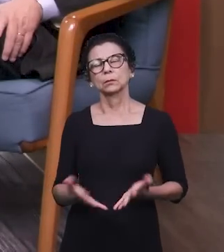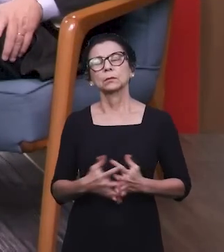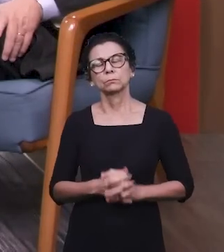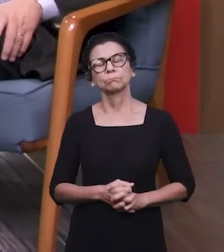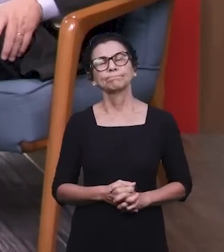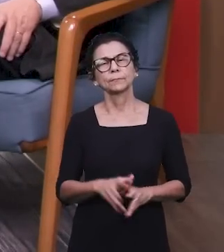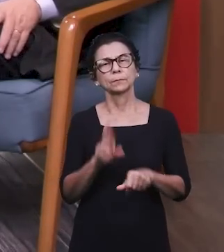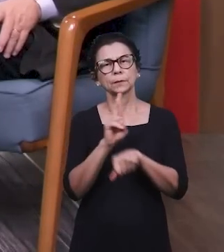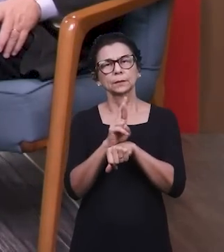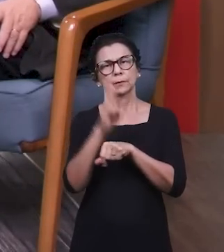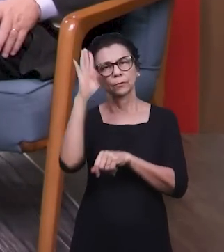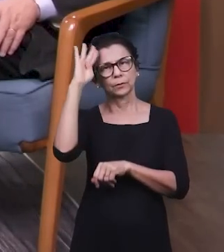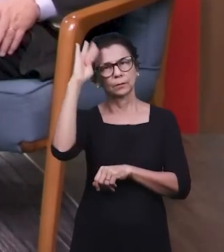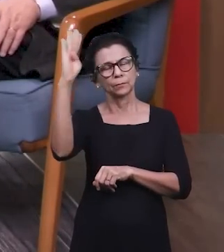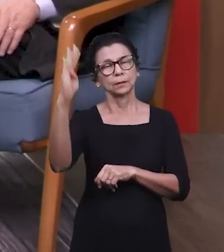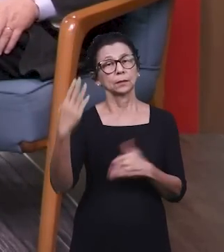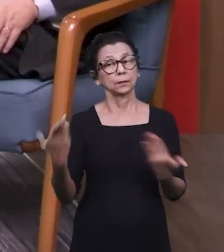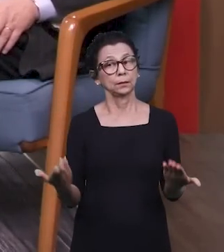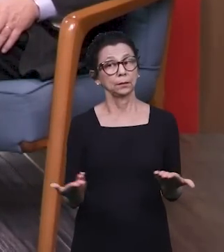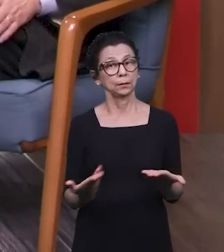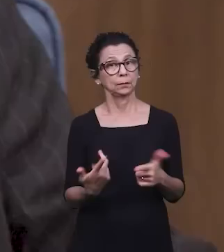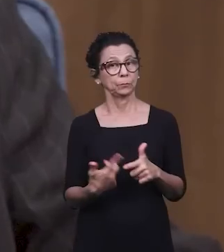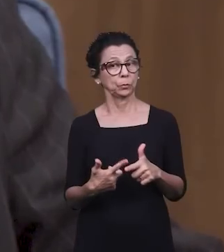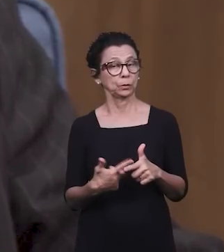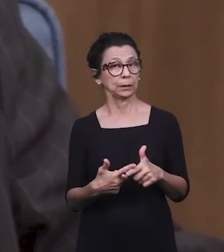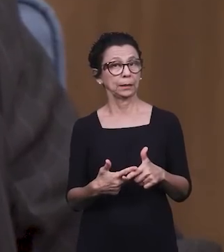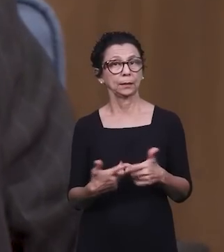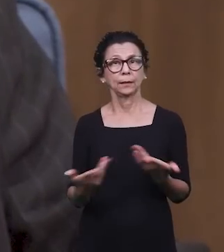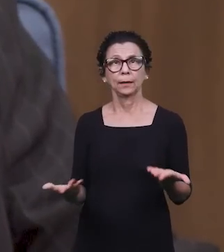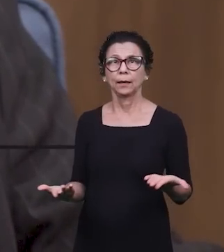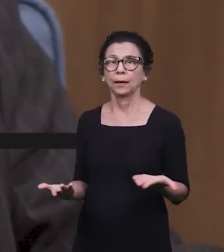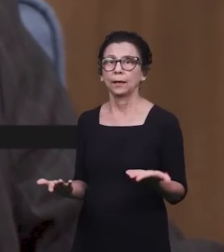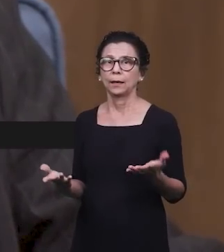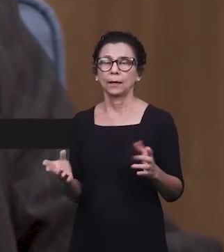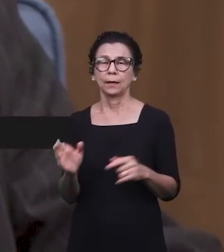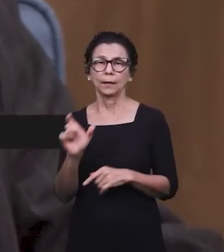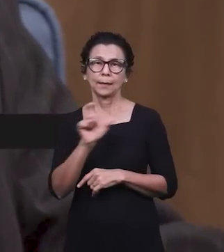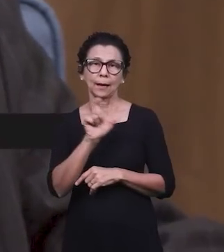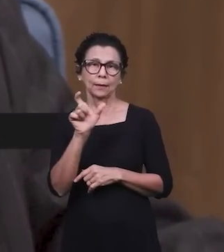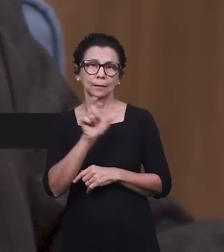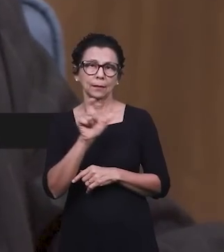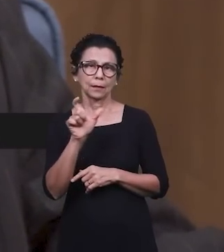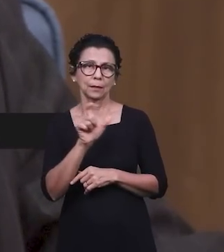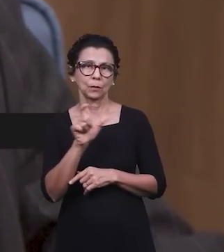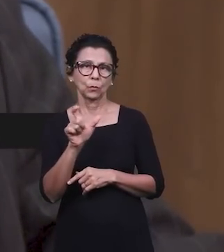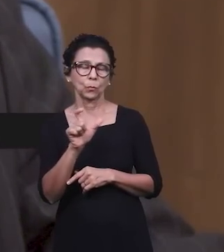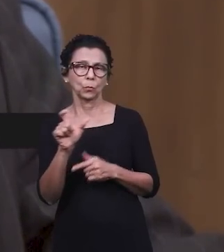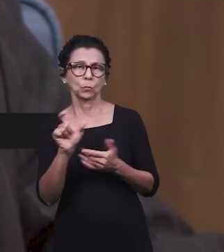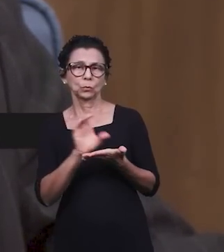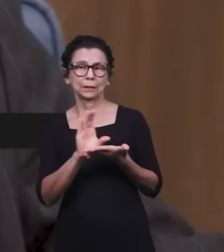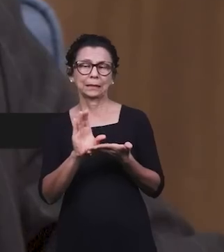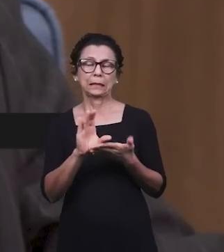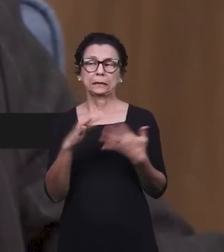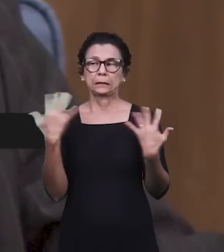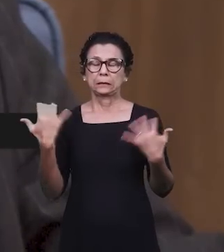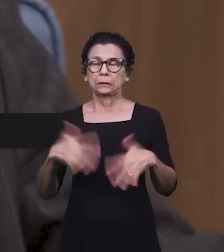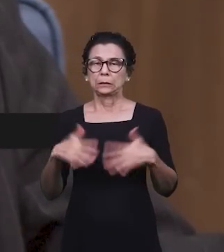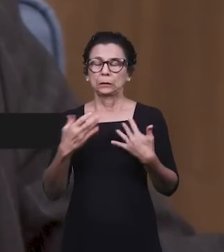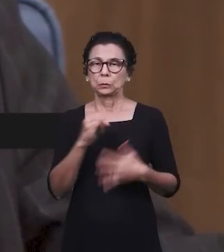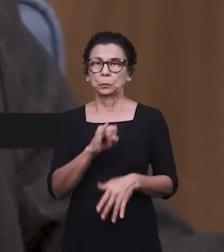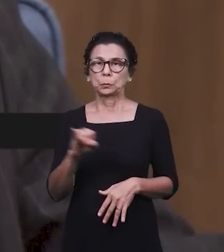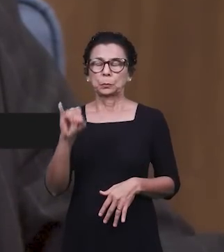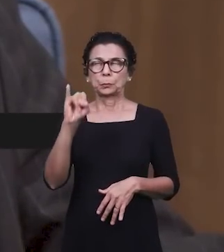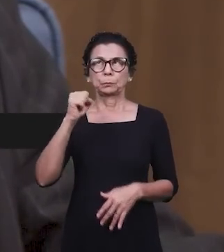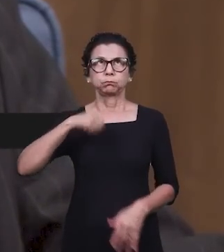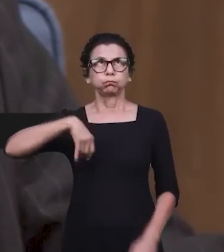fundamental. Até porque, por exemplo, quando se fala de cartão, os juros são astronômicos, né? E qualquer